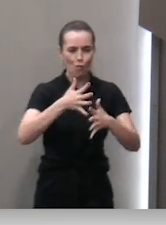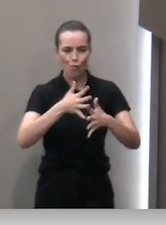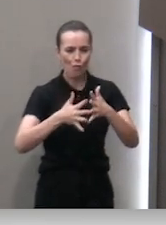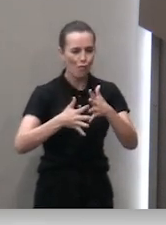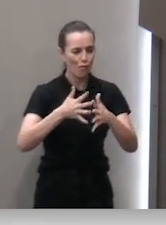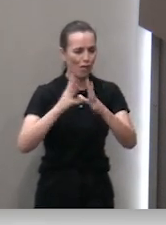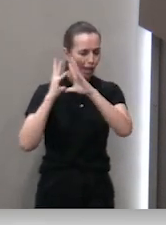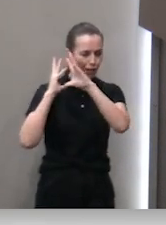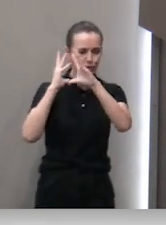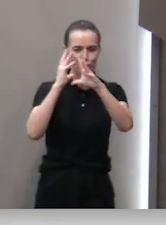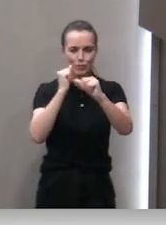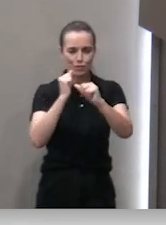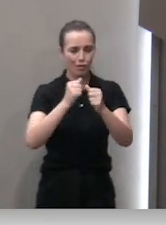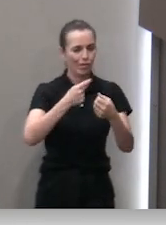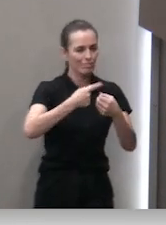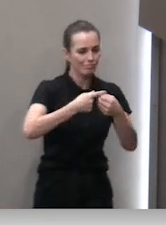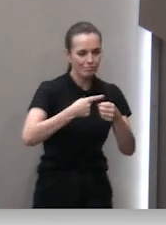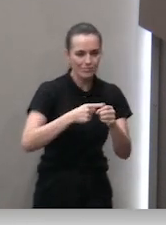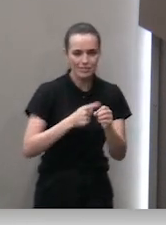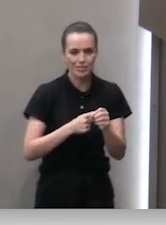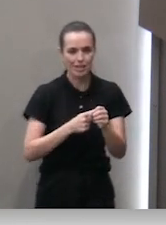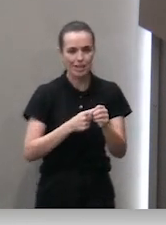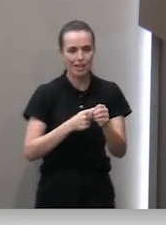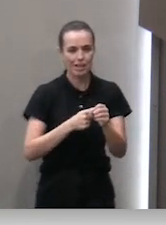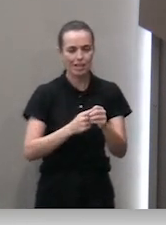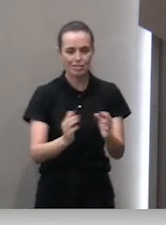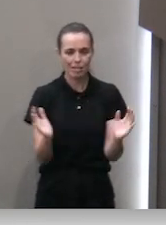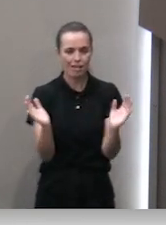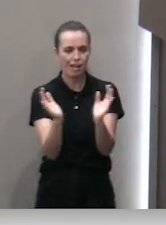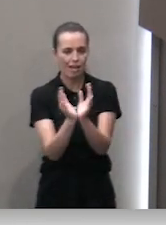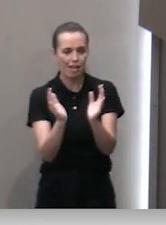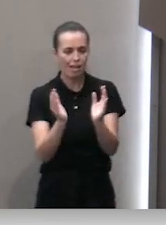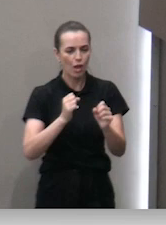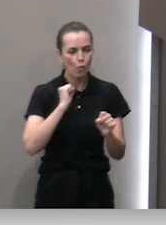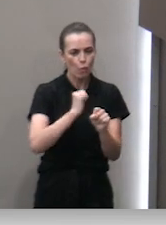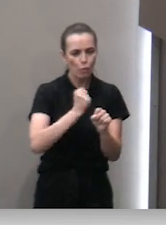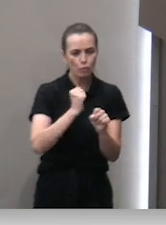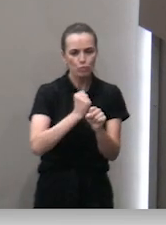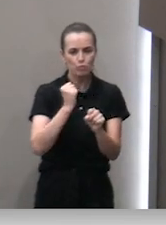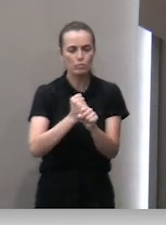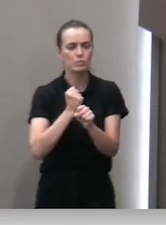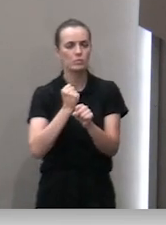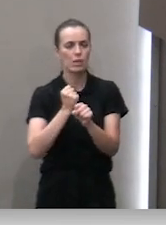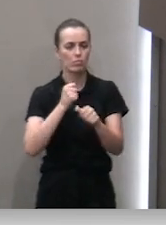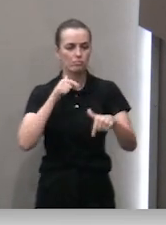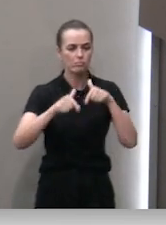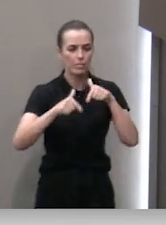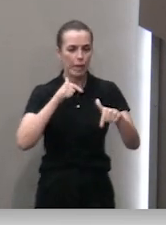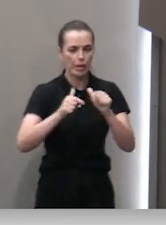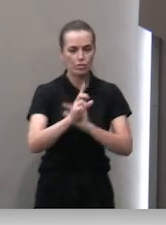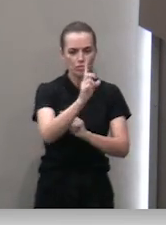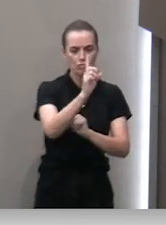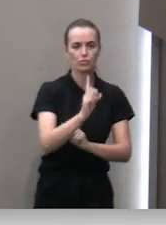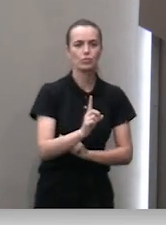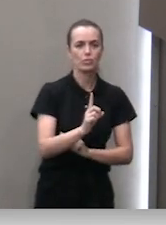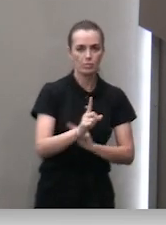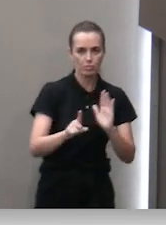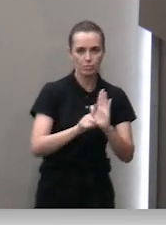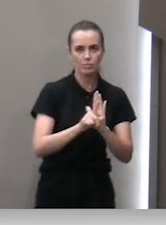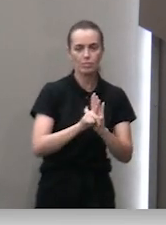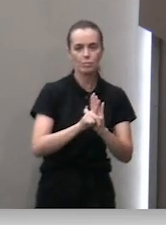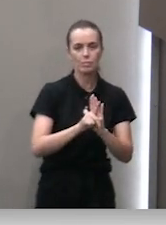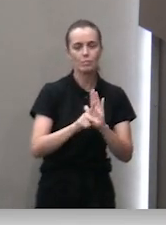história da categoria, da construção do trabalhador, dos seus direitos e também do